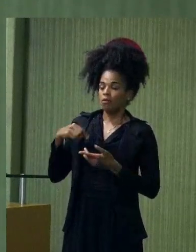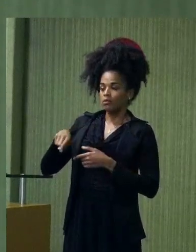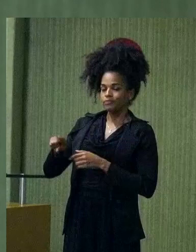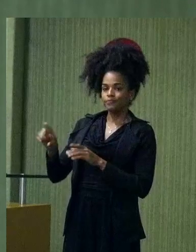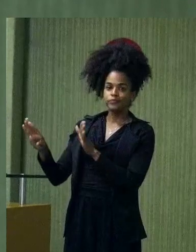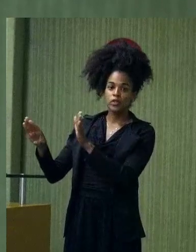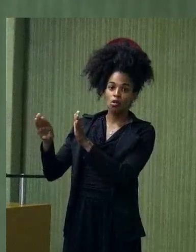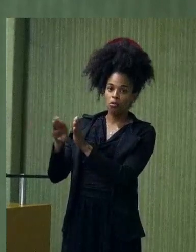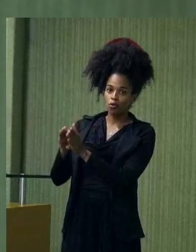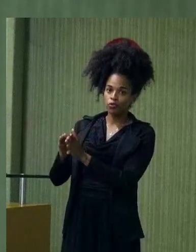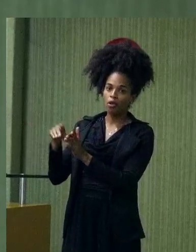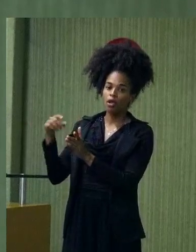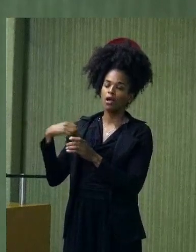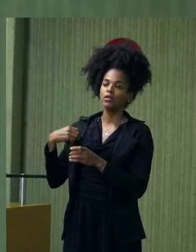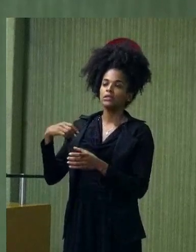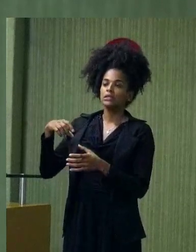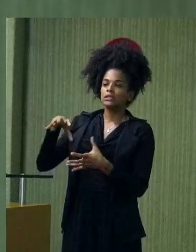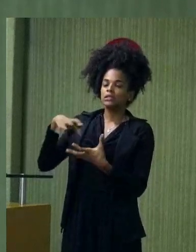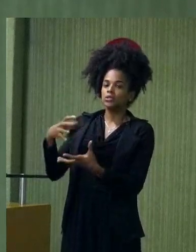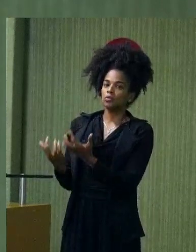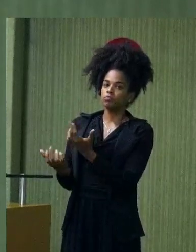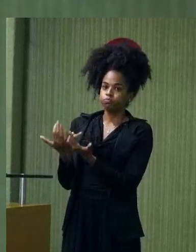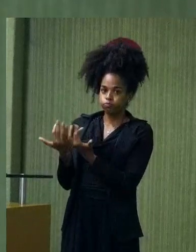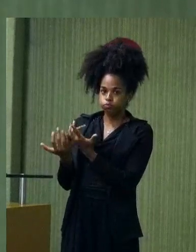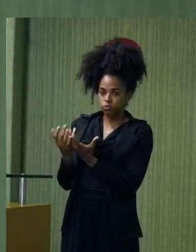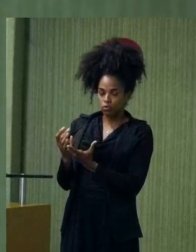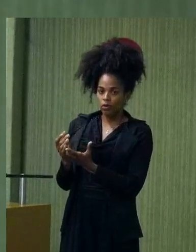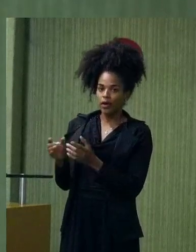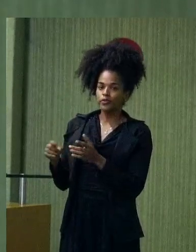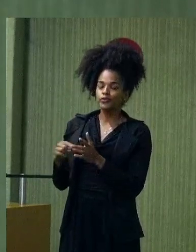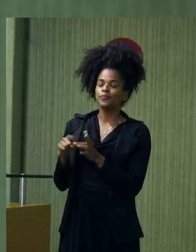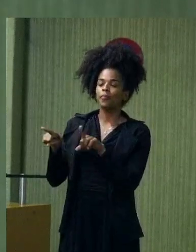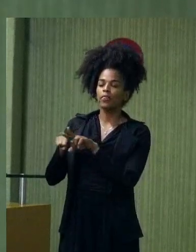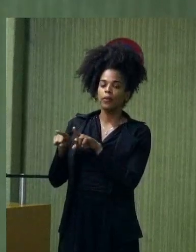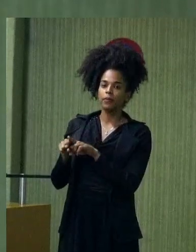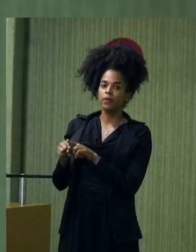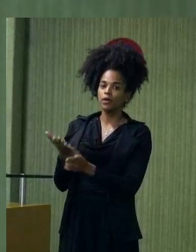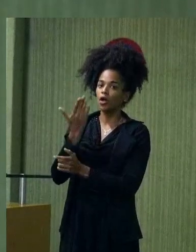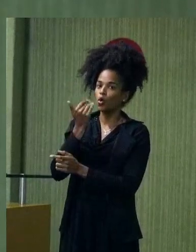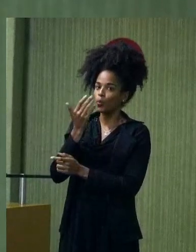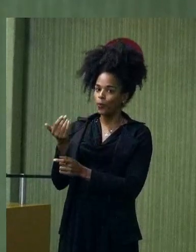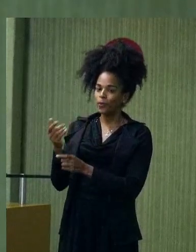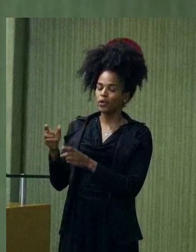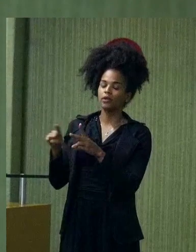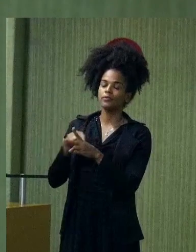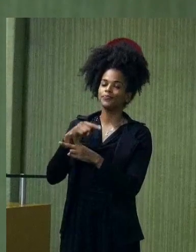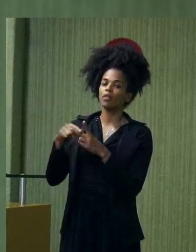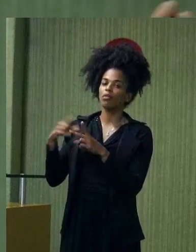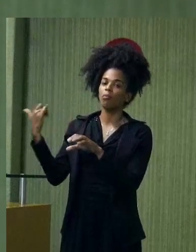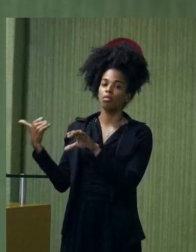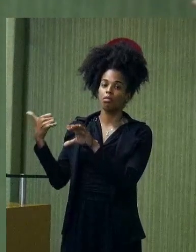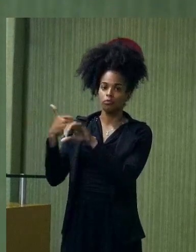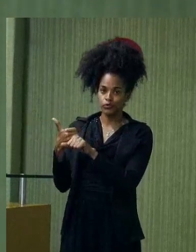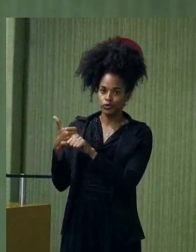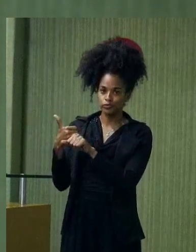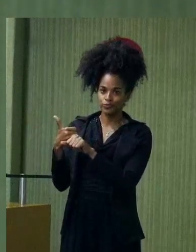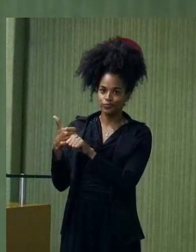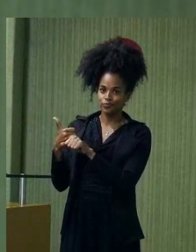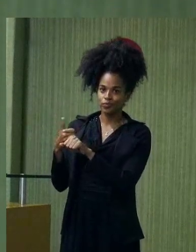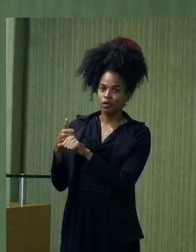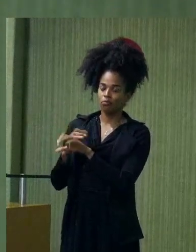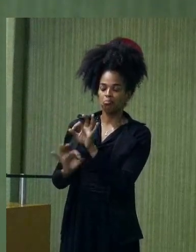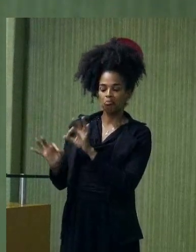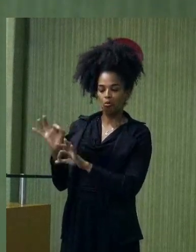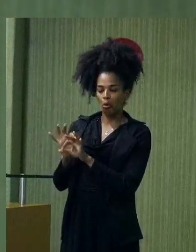ela deixa eh na na verdade a merenda também e o combustível Então você tem que guardar o combustível na